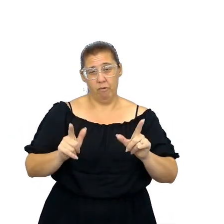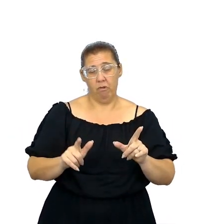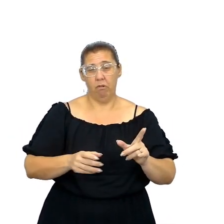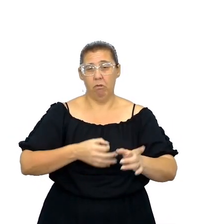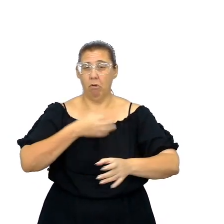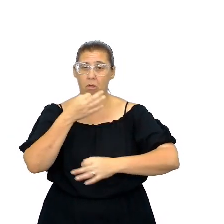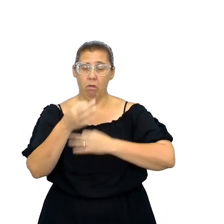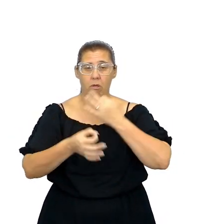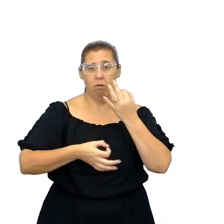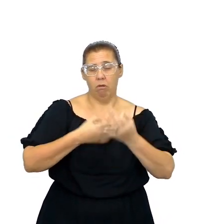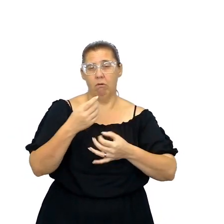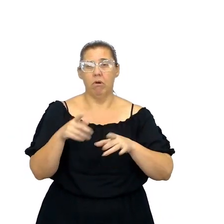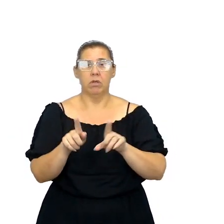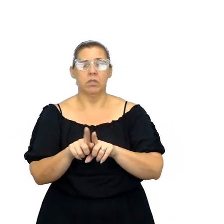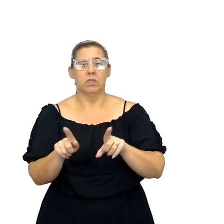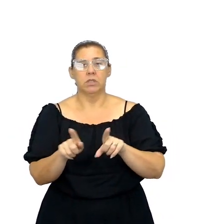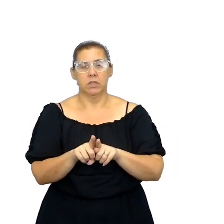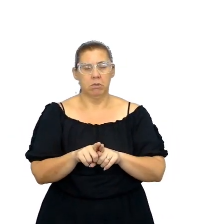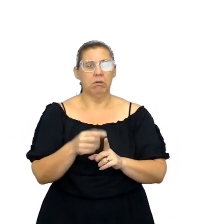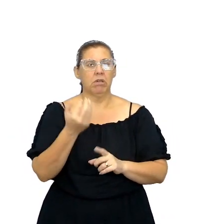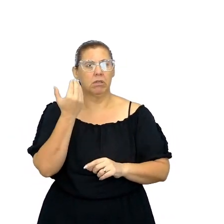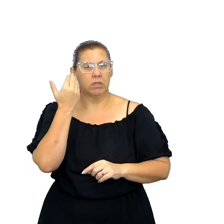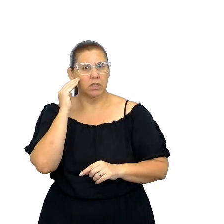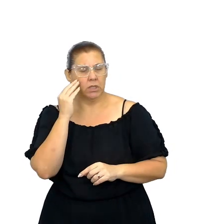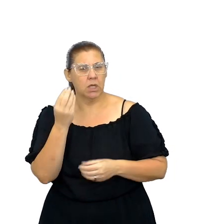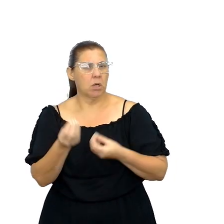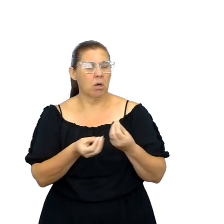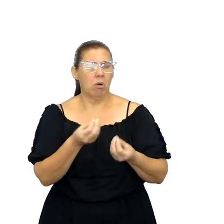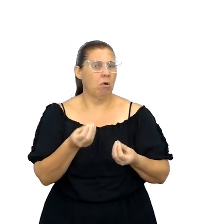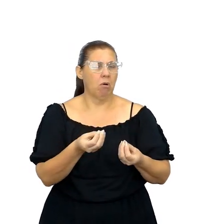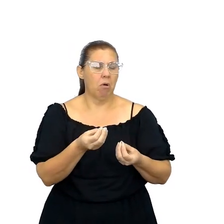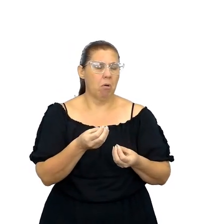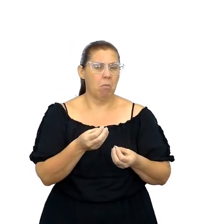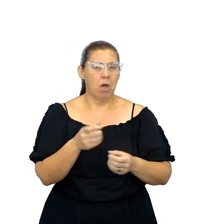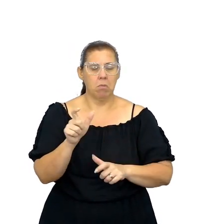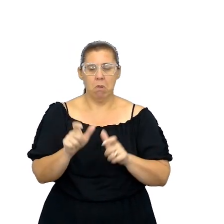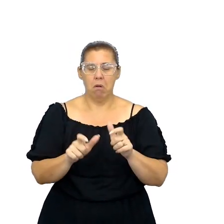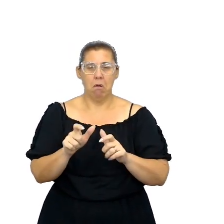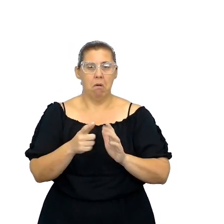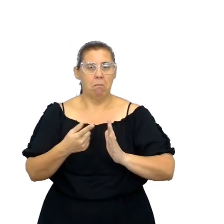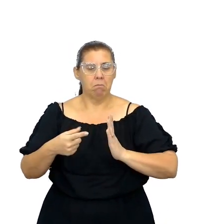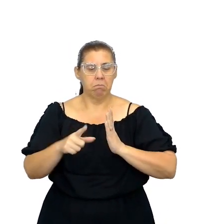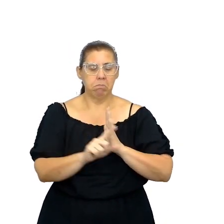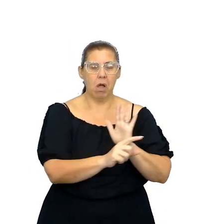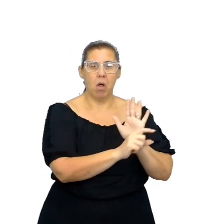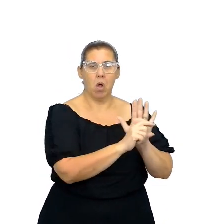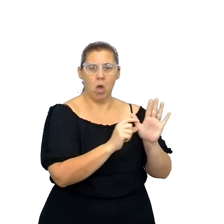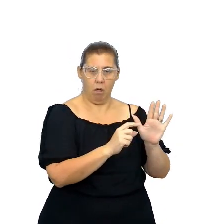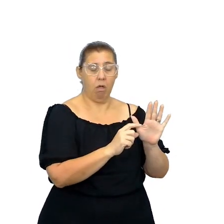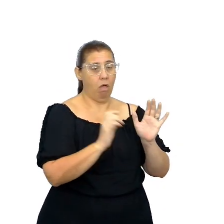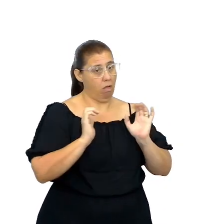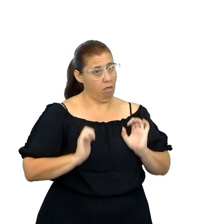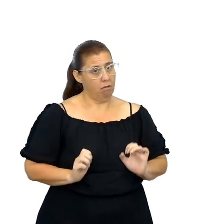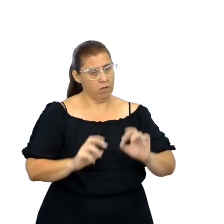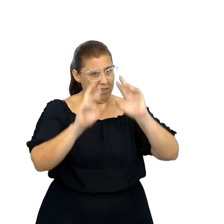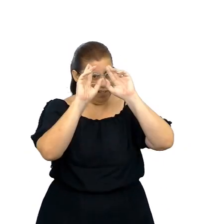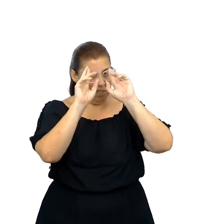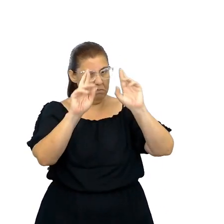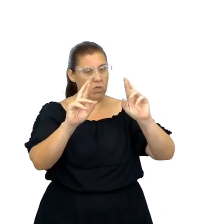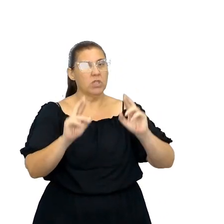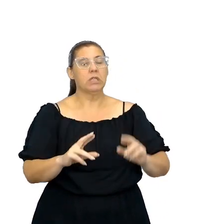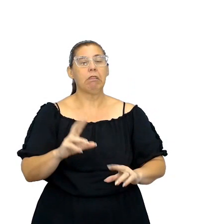argumentos, também como, além de reconhecer de que maneira os autores se posicionam ética e respeitosamente diante de